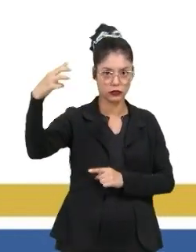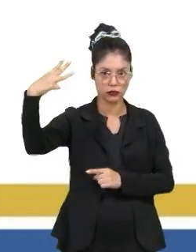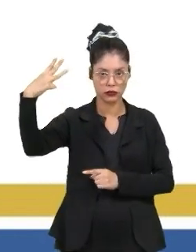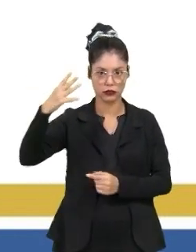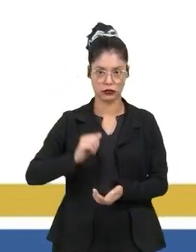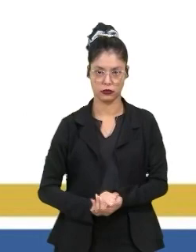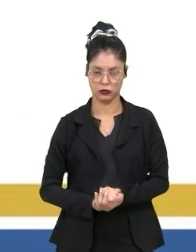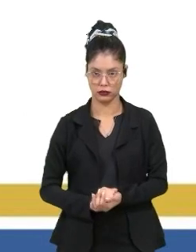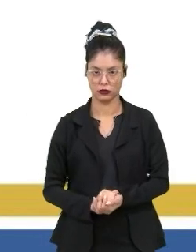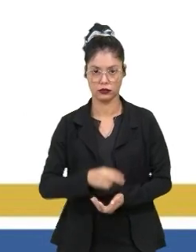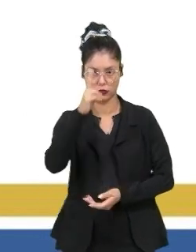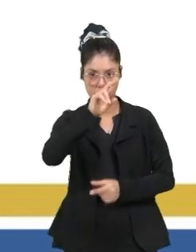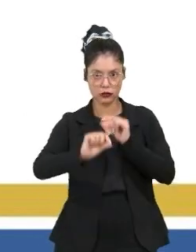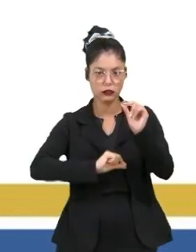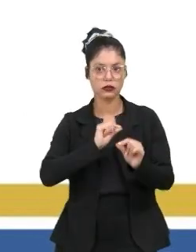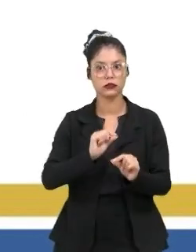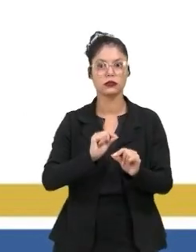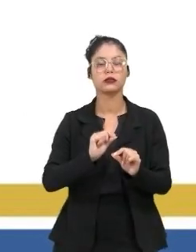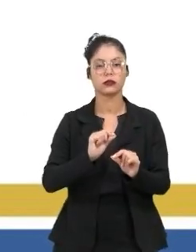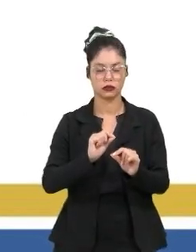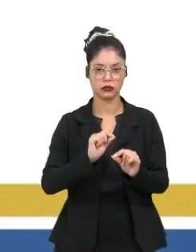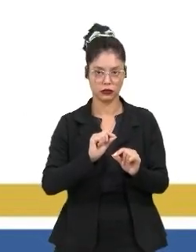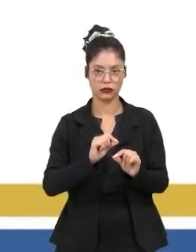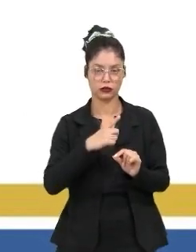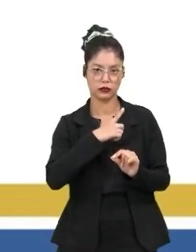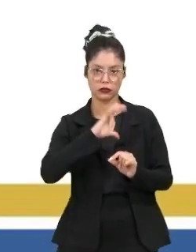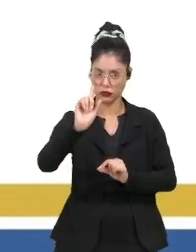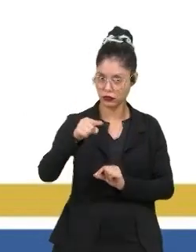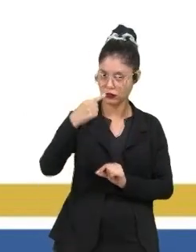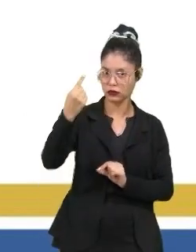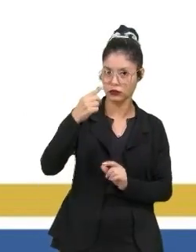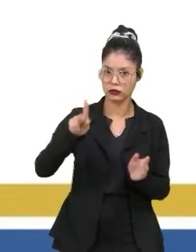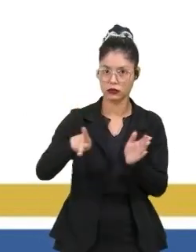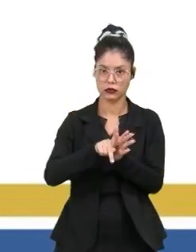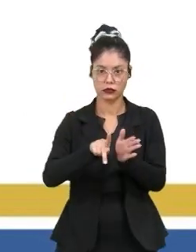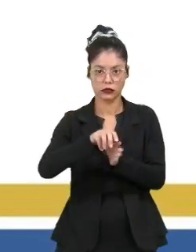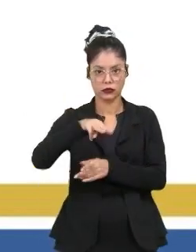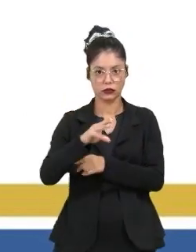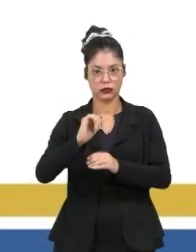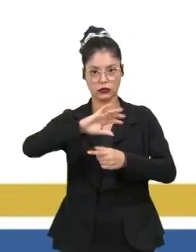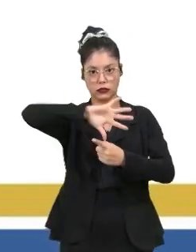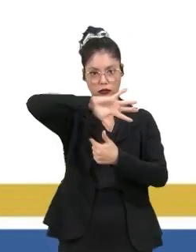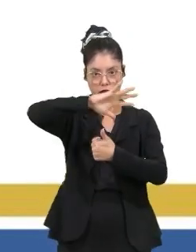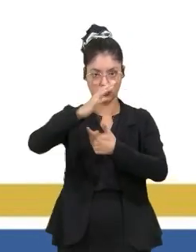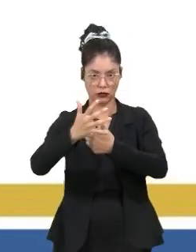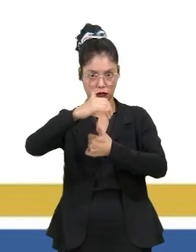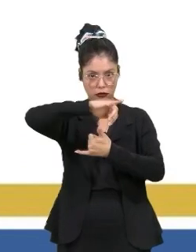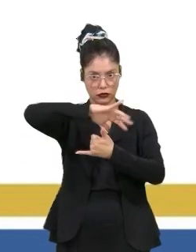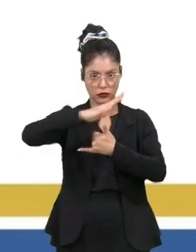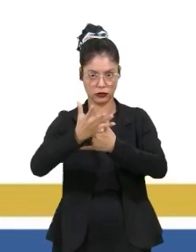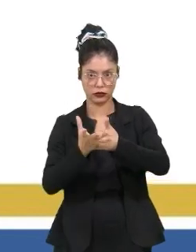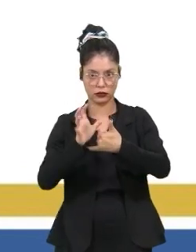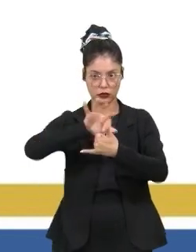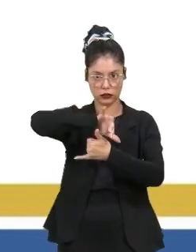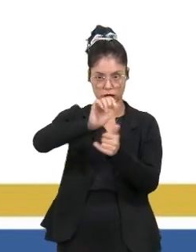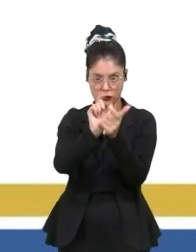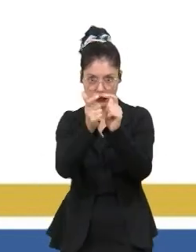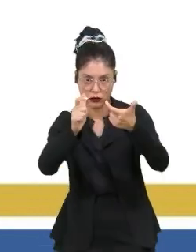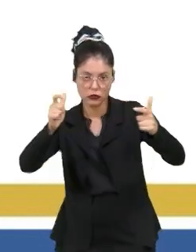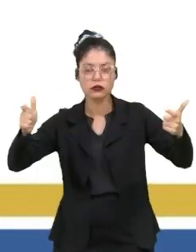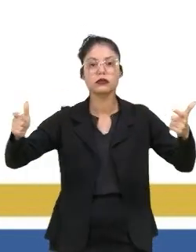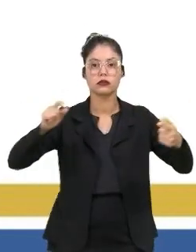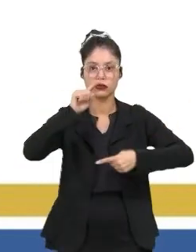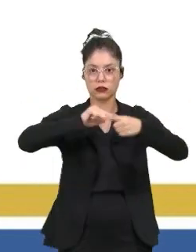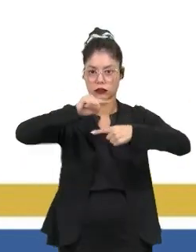menos 3. Lembrando que esse 10 elevado a menos 3 é aquela parte do megawatts, tá? E dividido